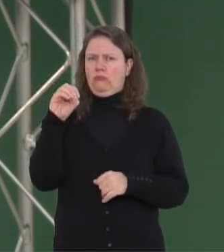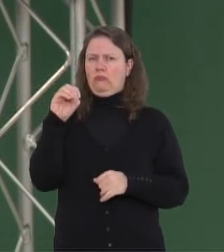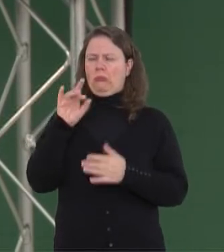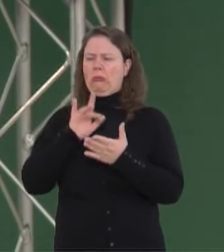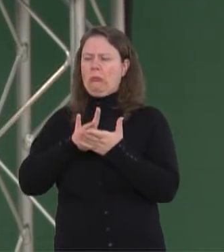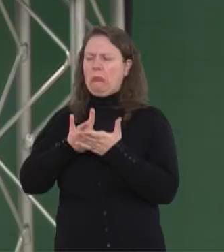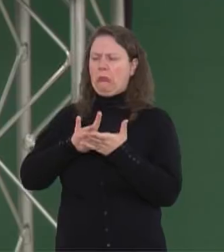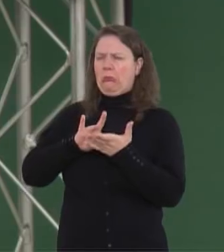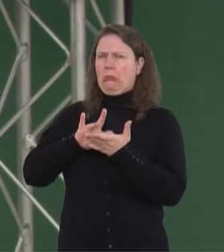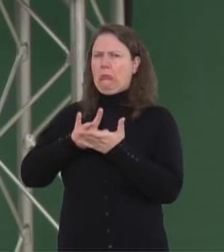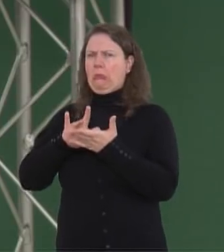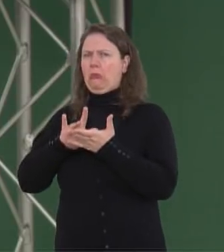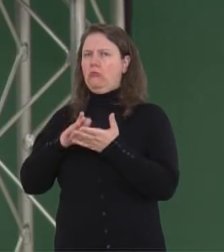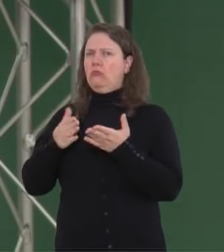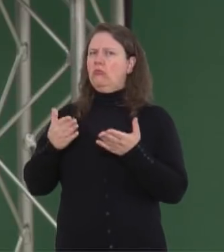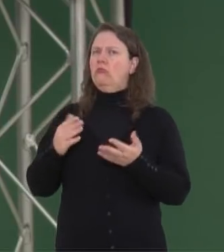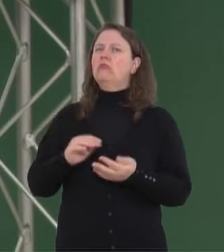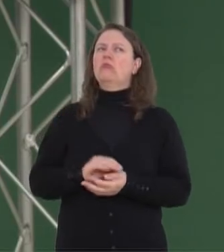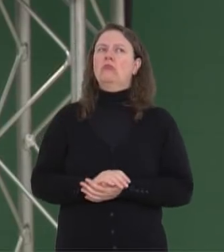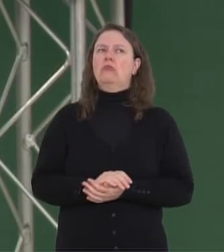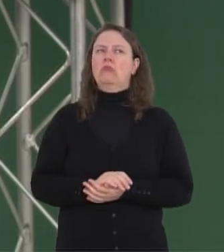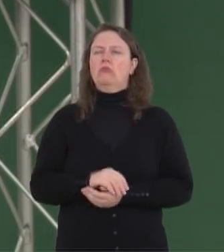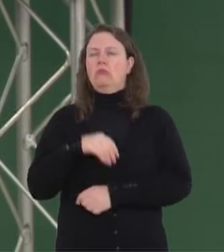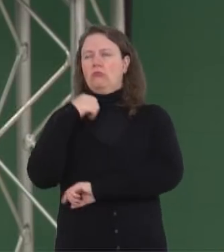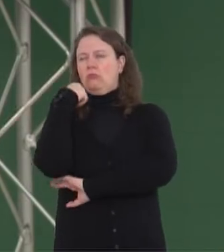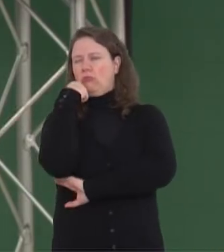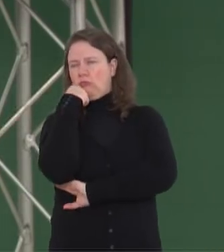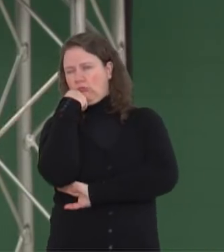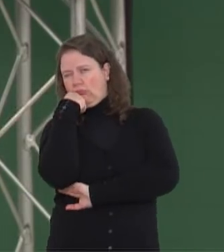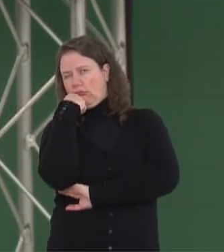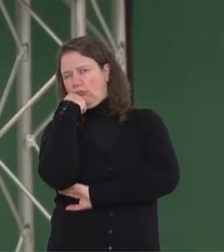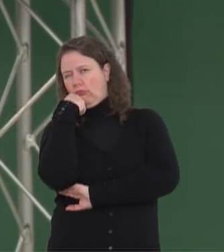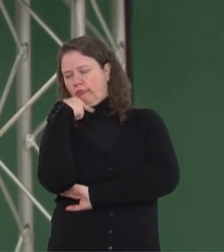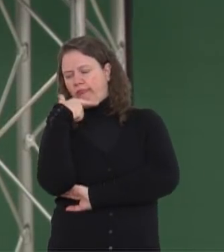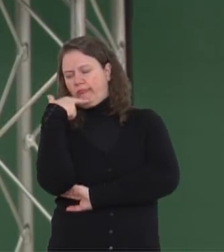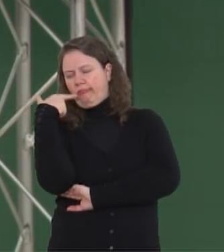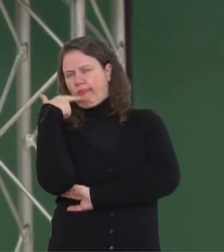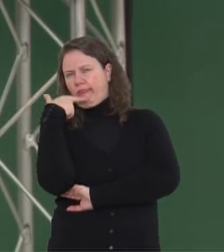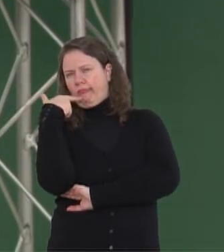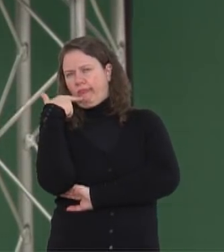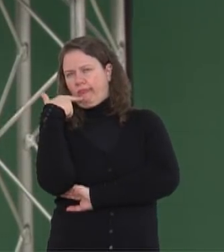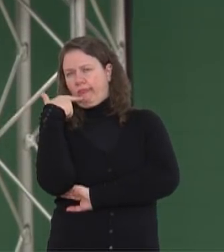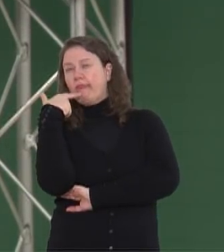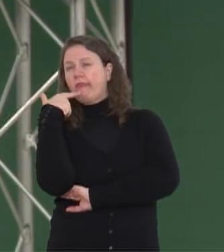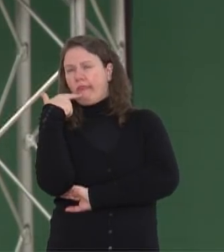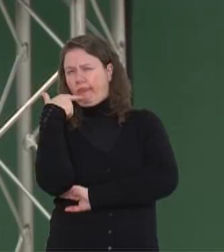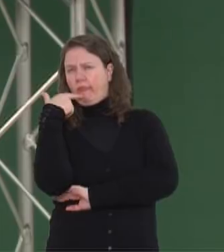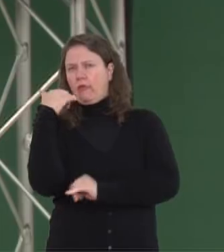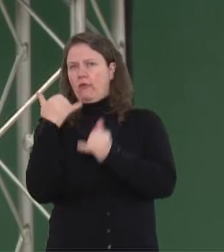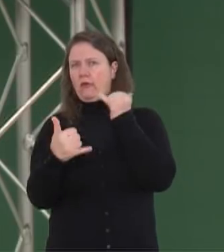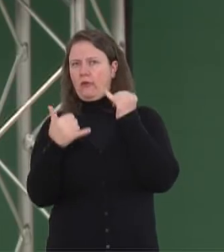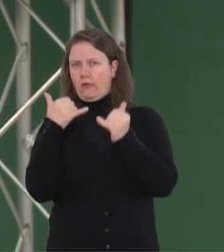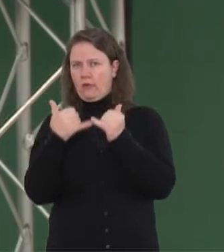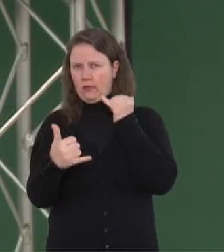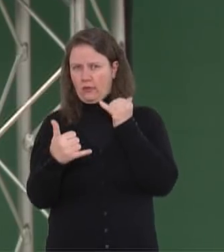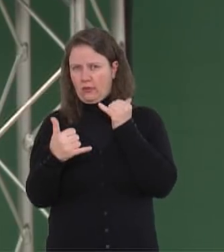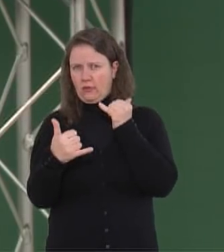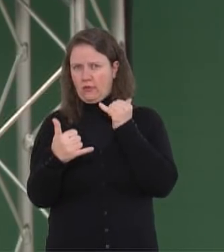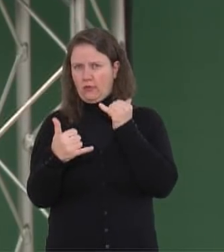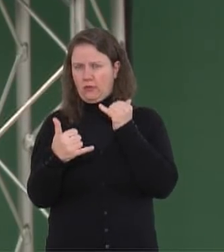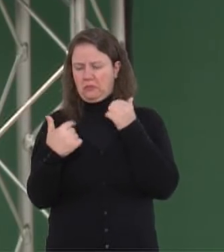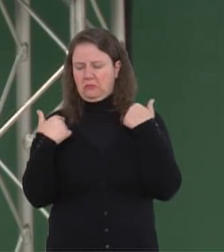Vocês concordam? Esse olharzinho com esse sorrisinho, ele parece ser